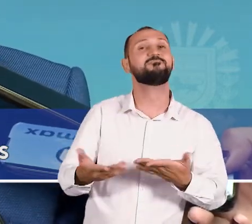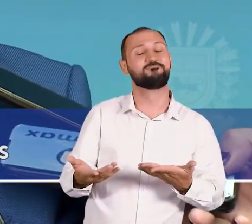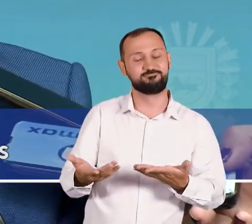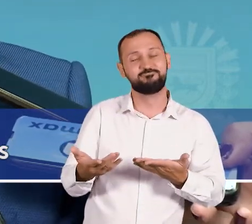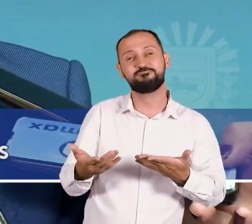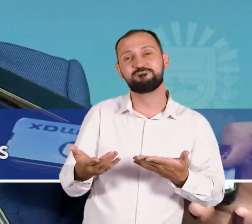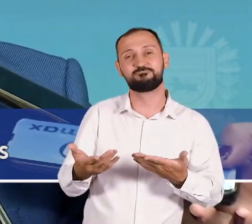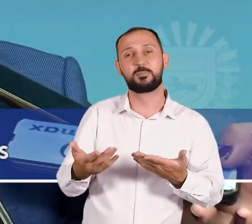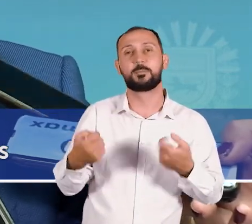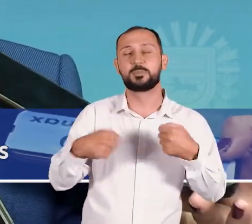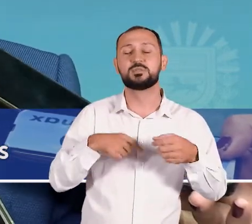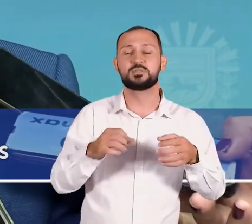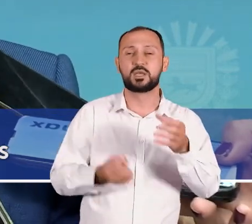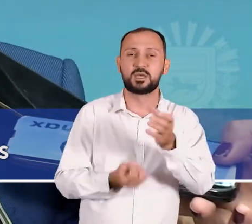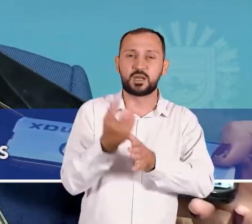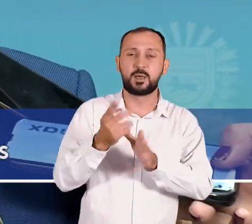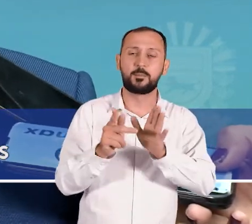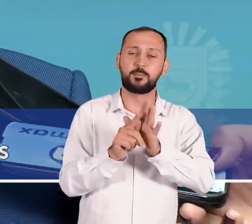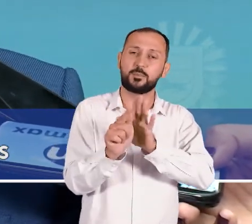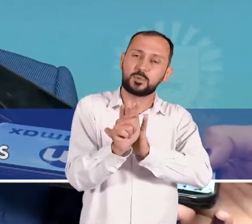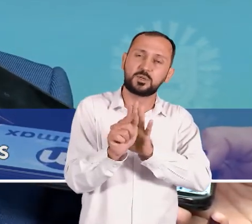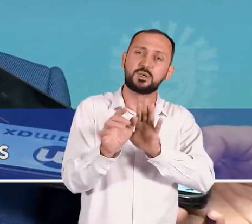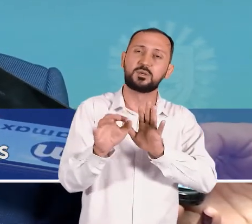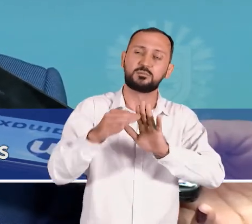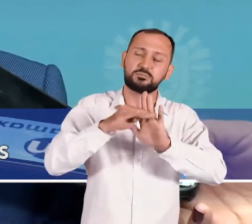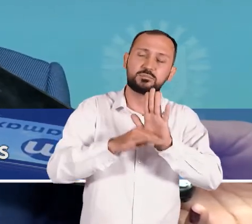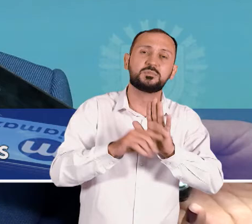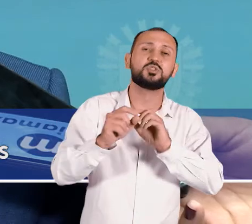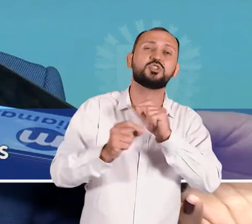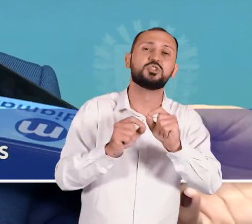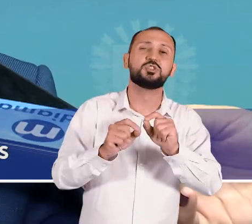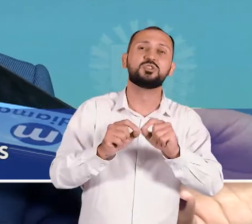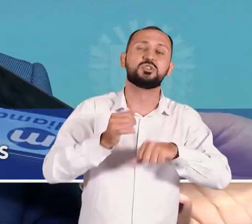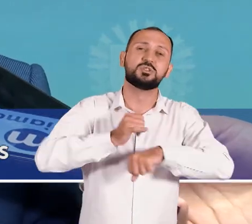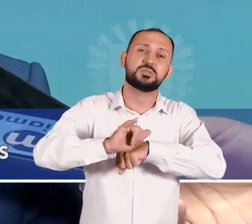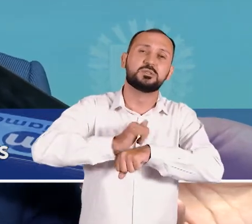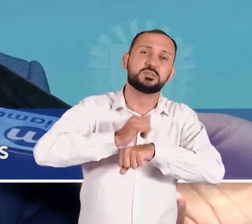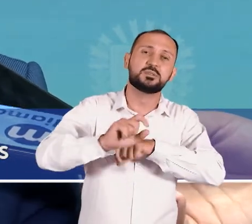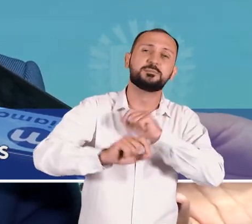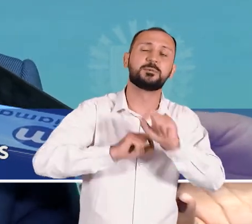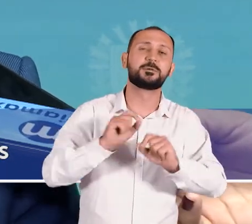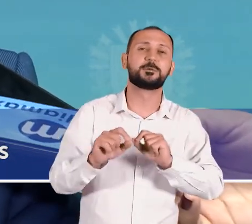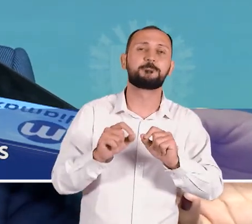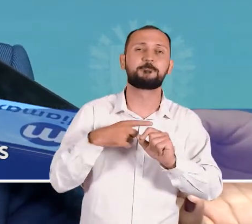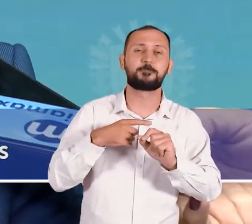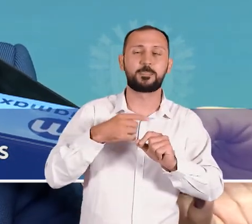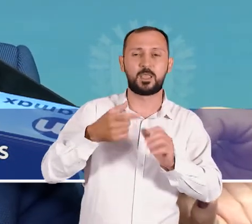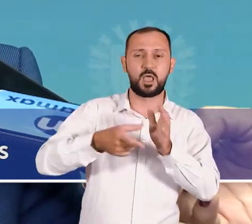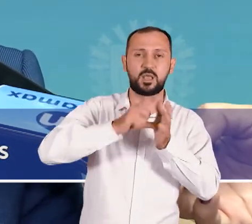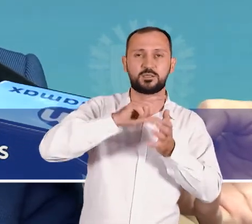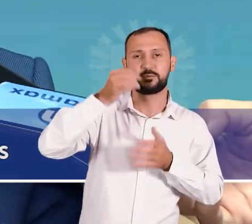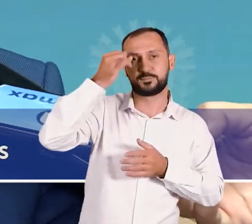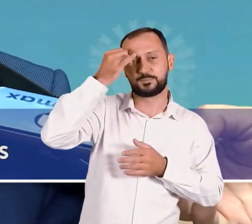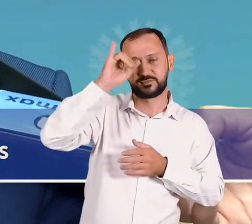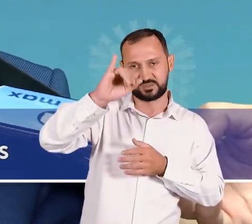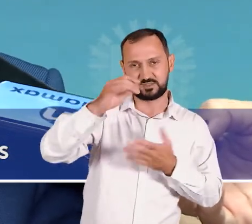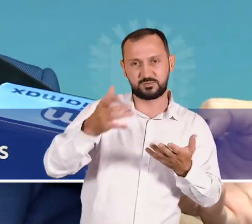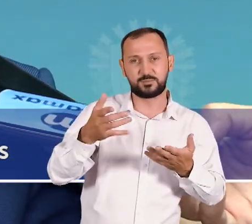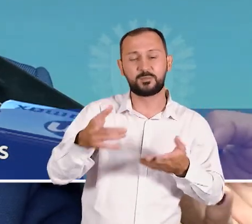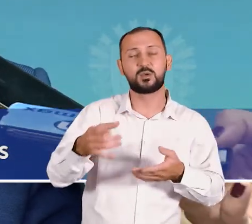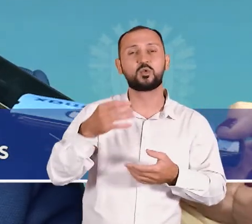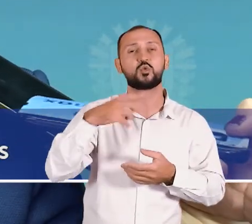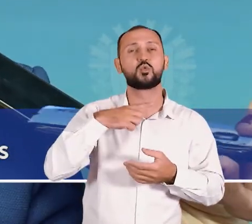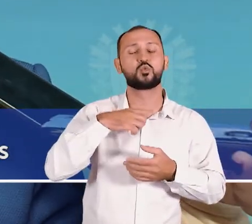Mas é preciso criar programas, criar meios, mecanismos para que seja prevenido, para que